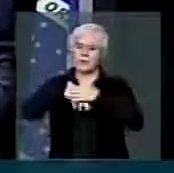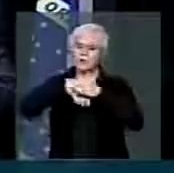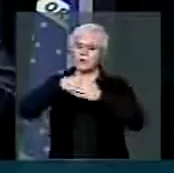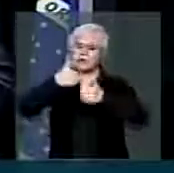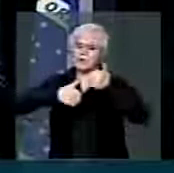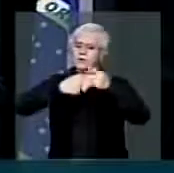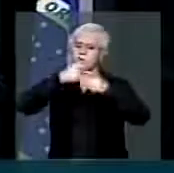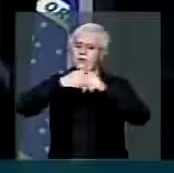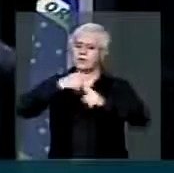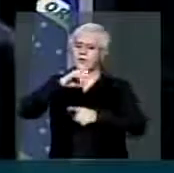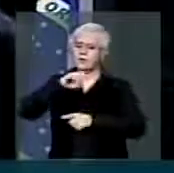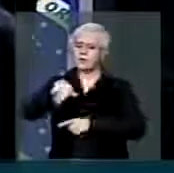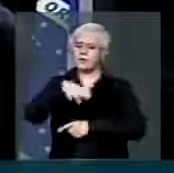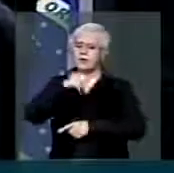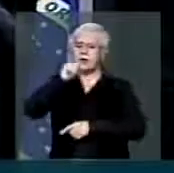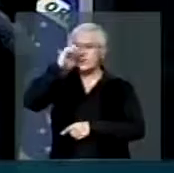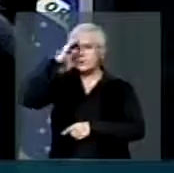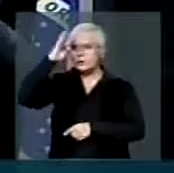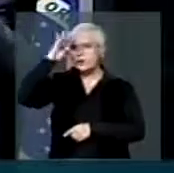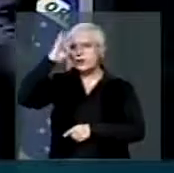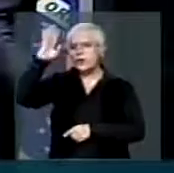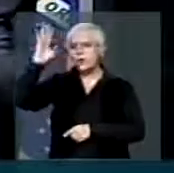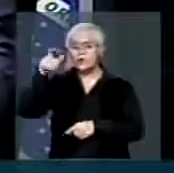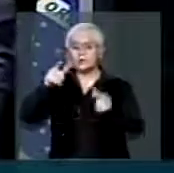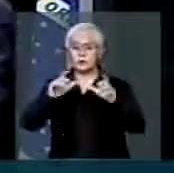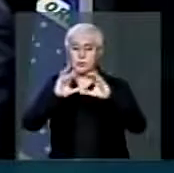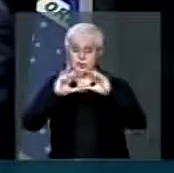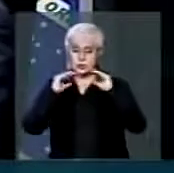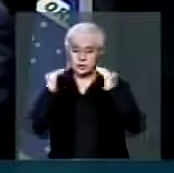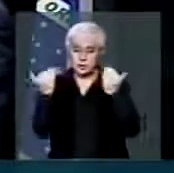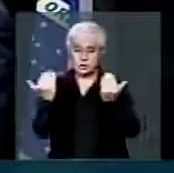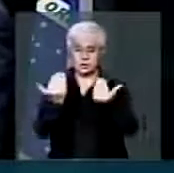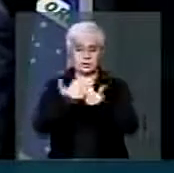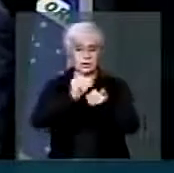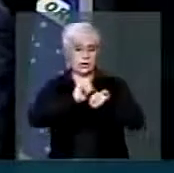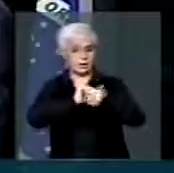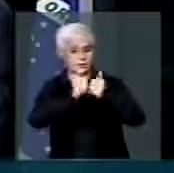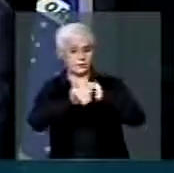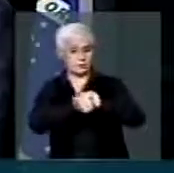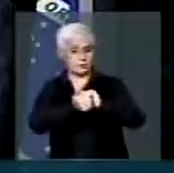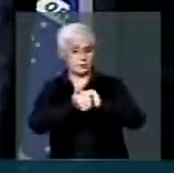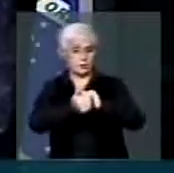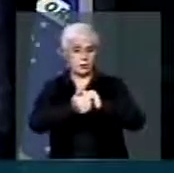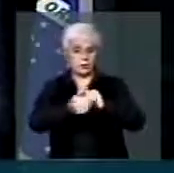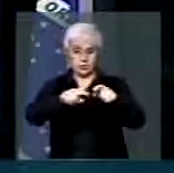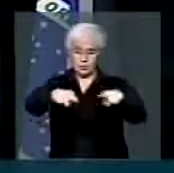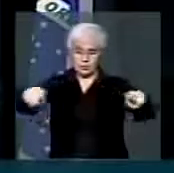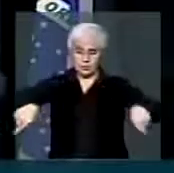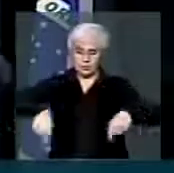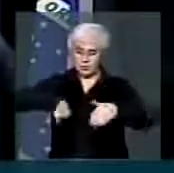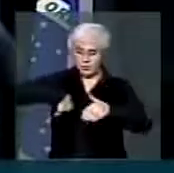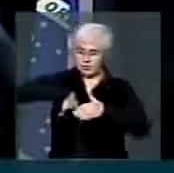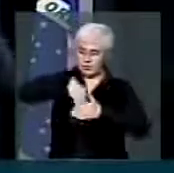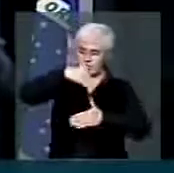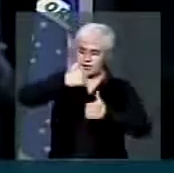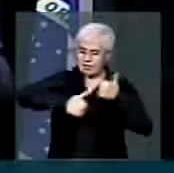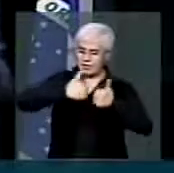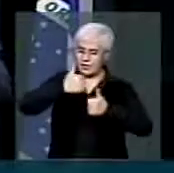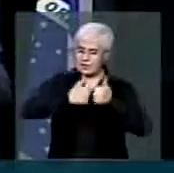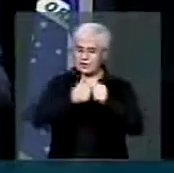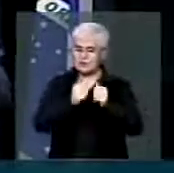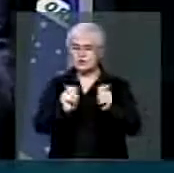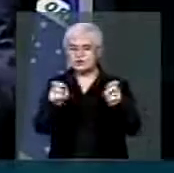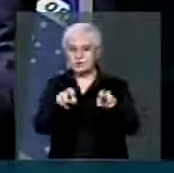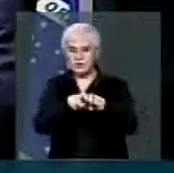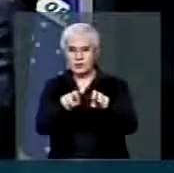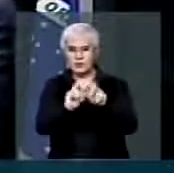brasileiros, onde os estádios de futebol, as arenas, pudessem ter sido